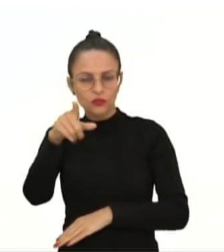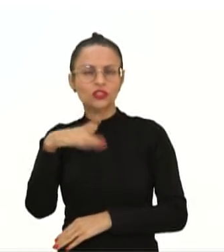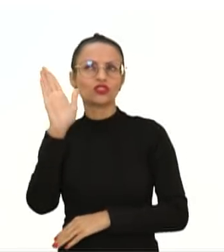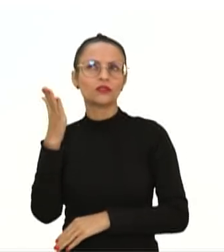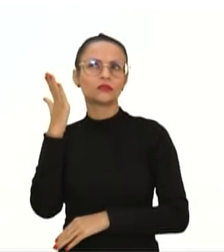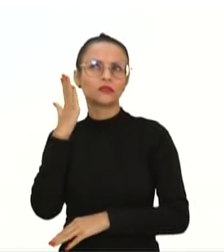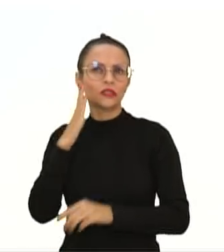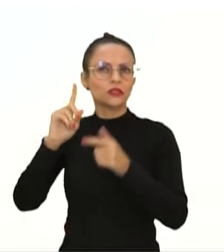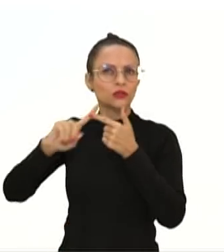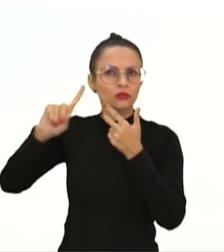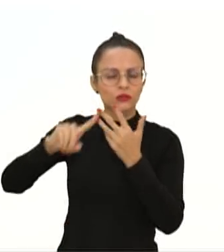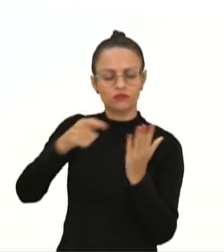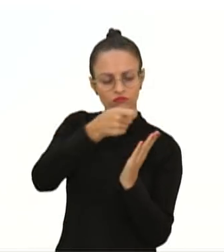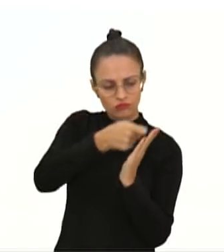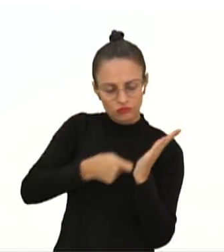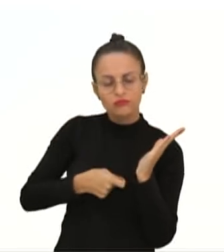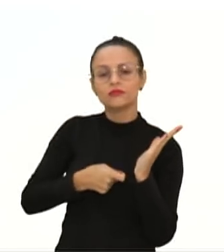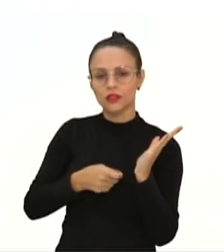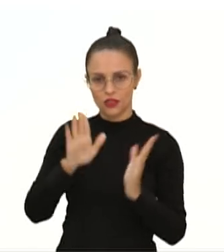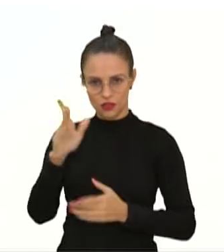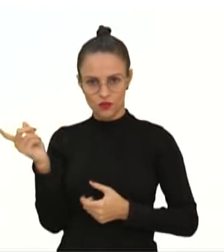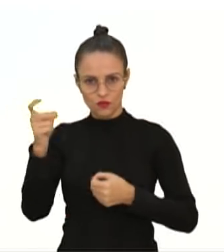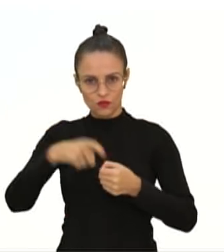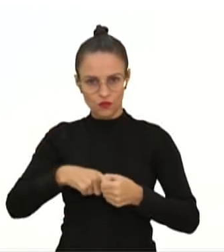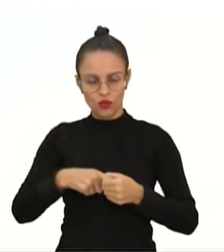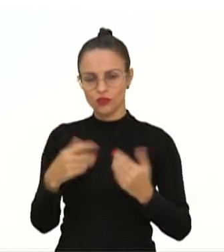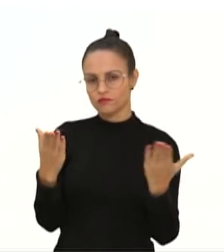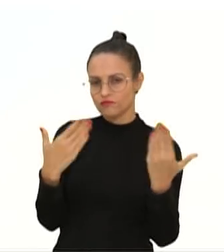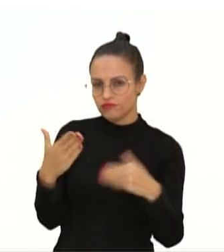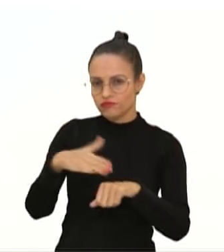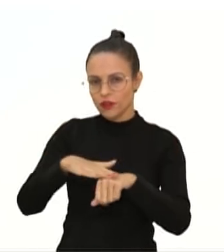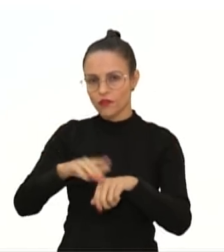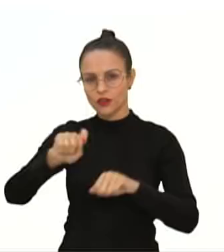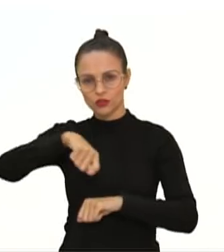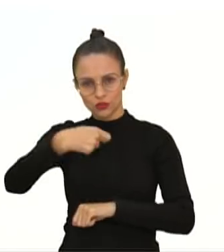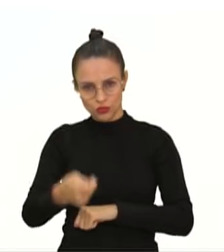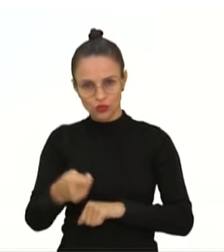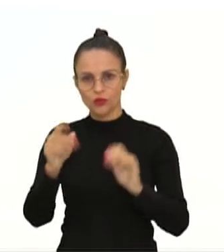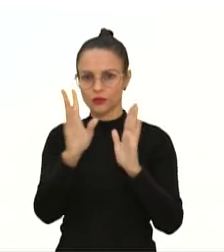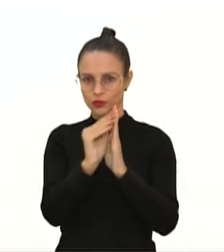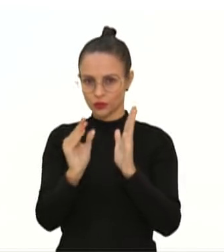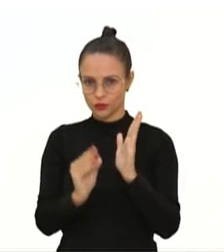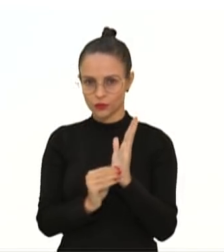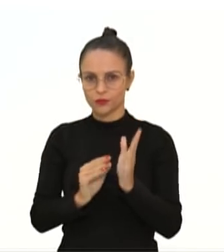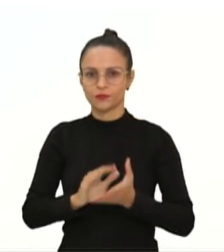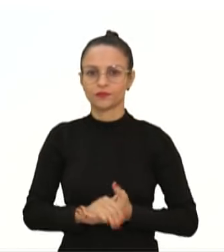sobre isso, tá? E aí eu já volto para a gente conversar sobre esse conteúdo.